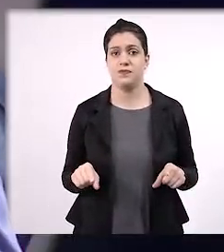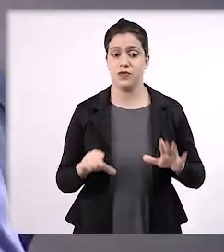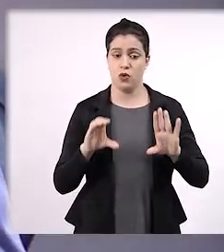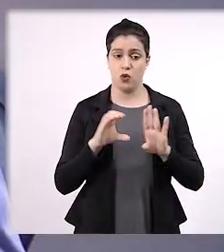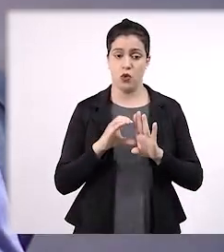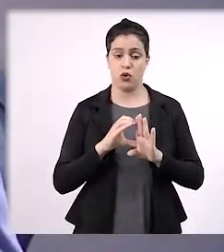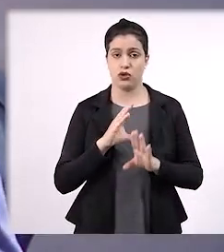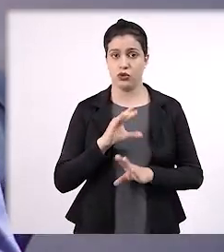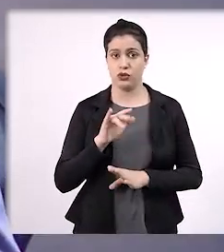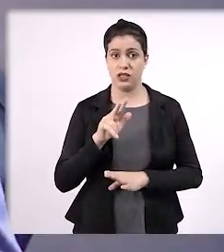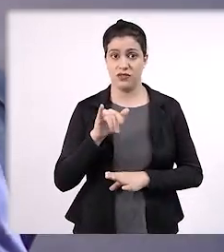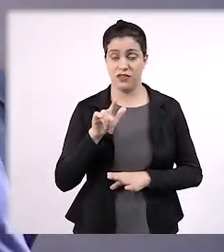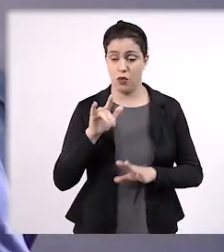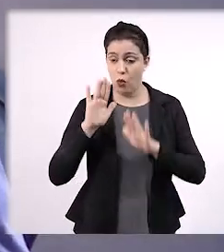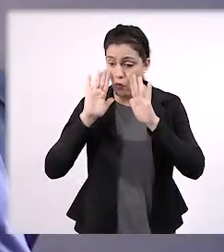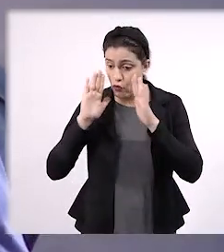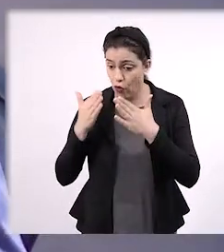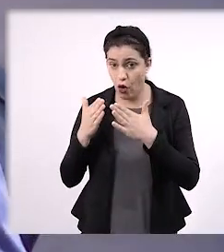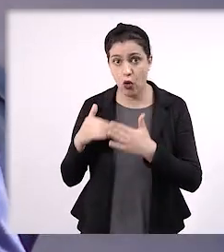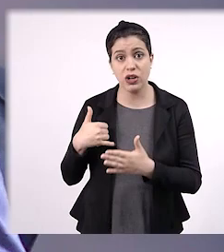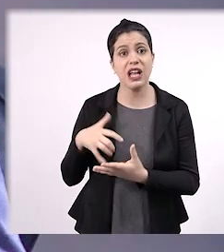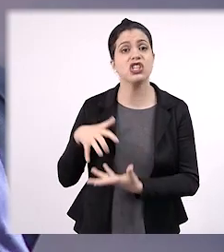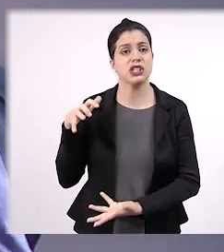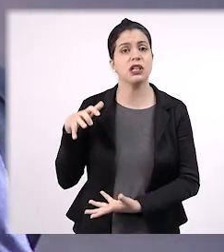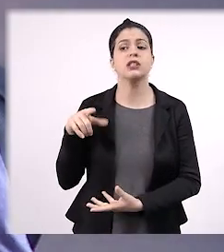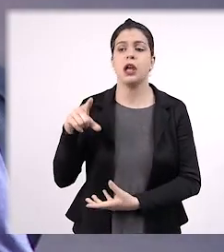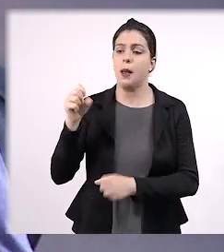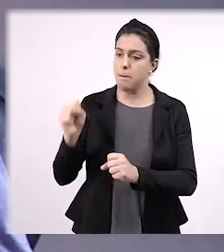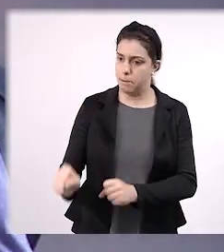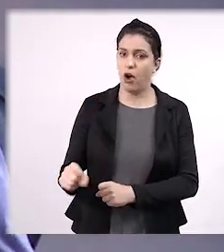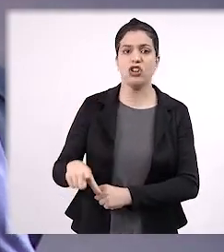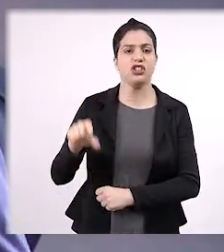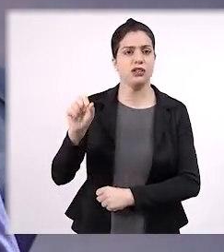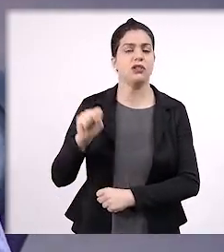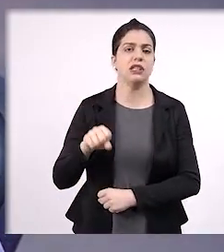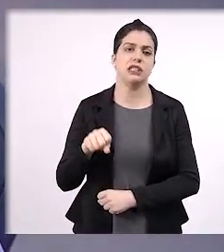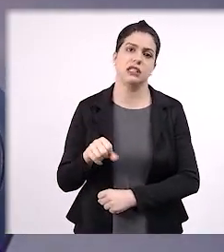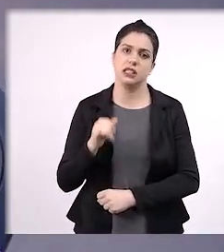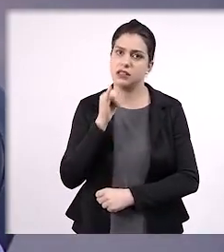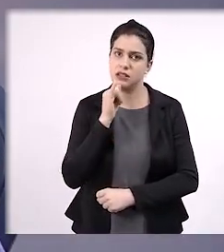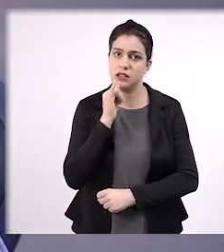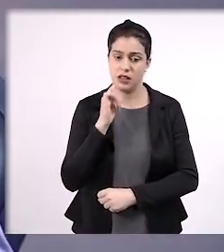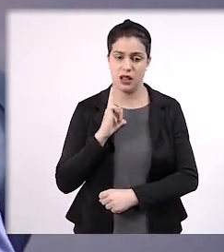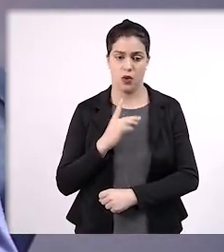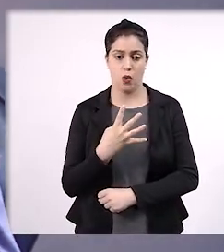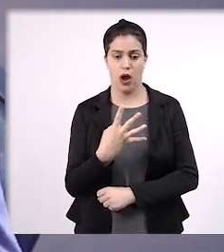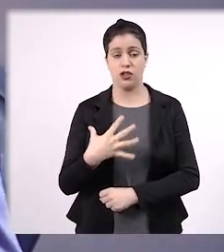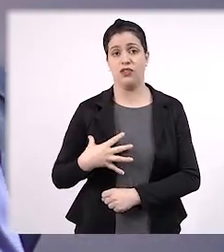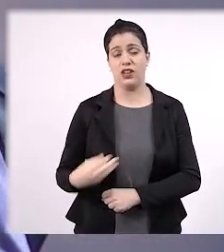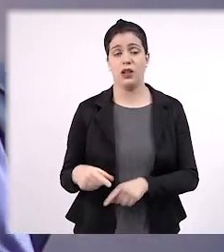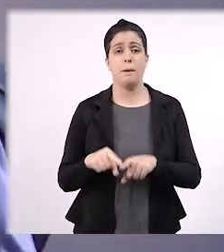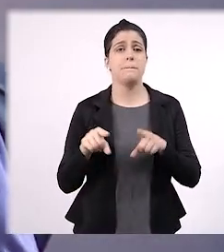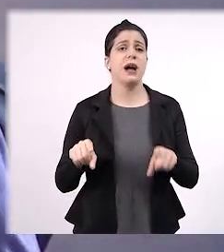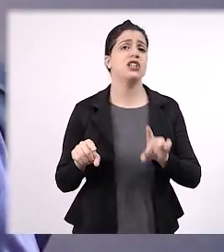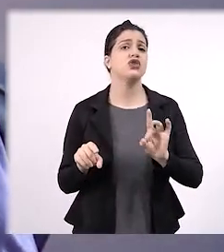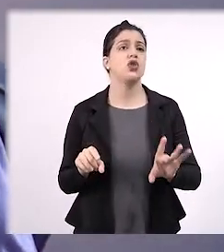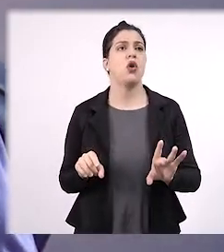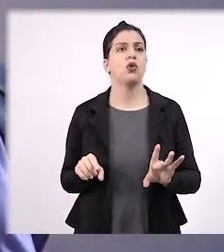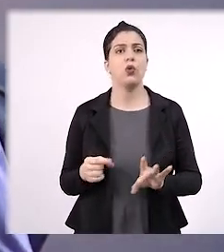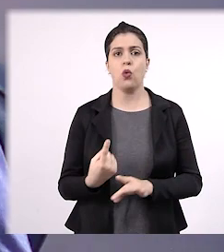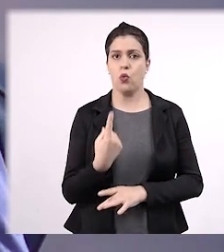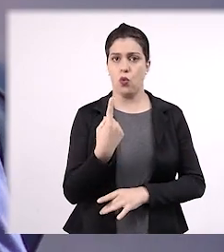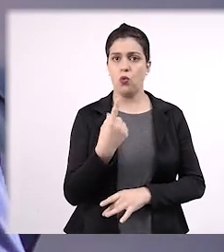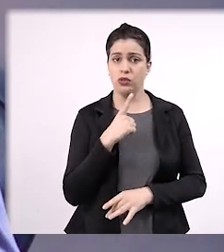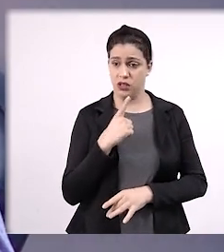Pelo Código Civil, mas se referindo ao idoso, o idoso ele pode escolher. Então, se ele tem, por exemplo, 4 filhos, mas somente um desses